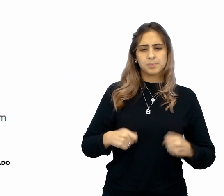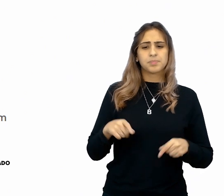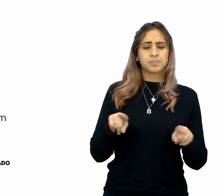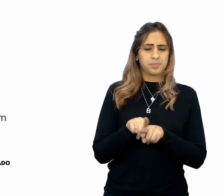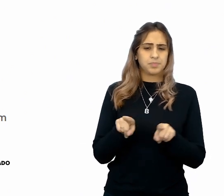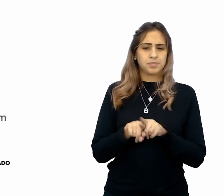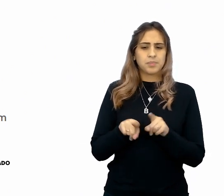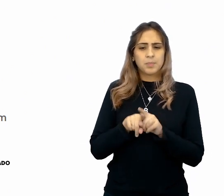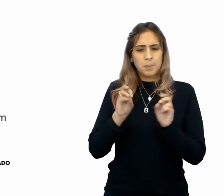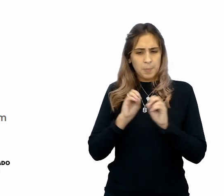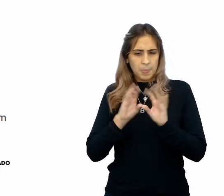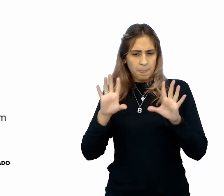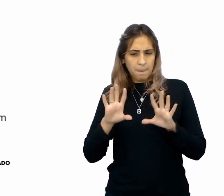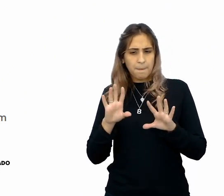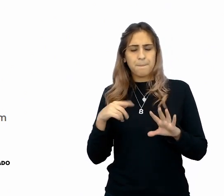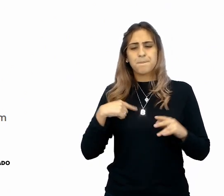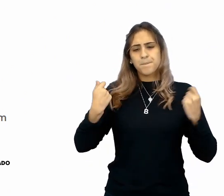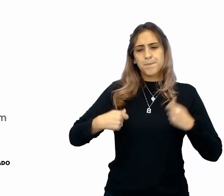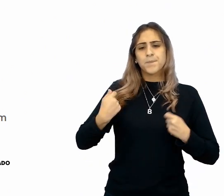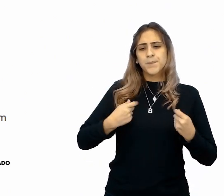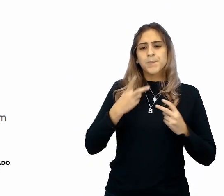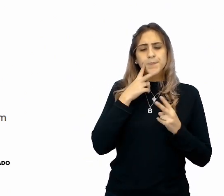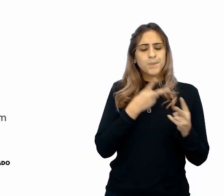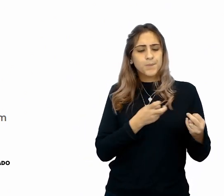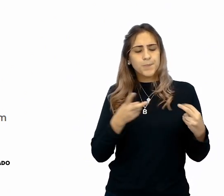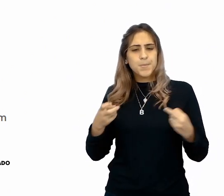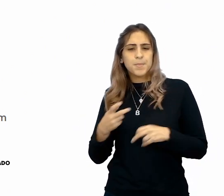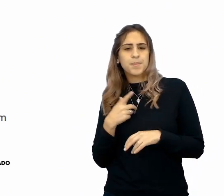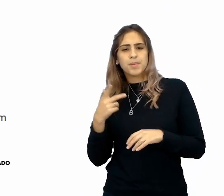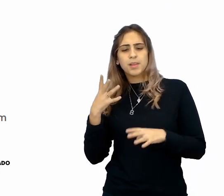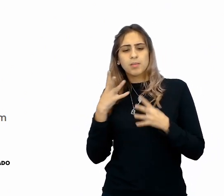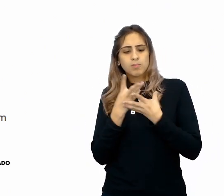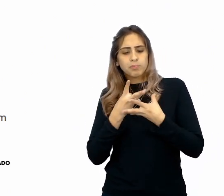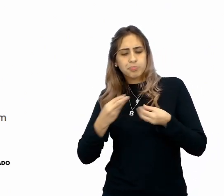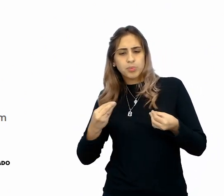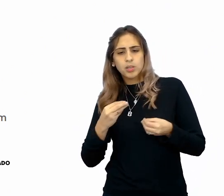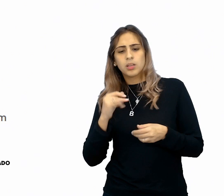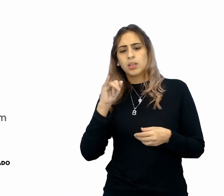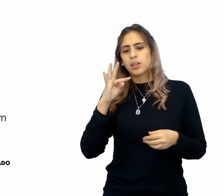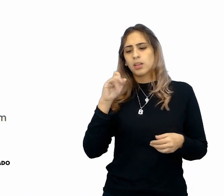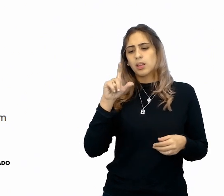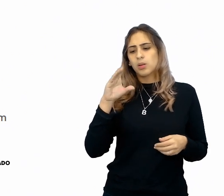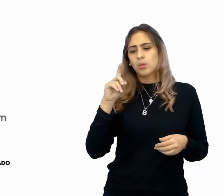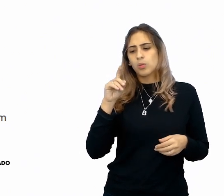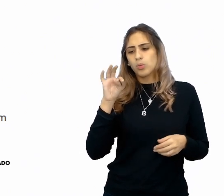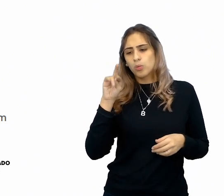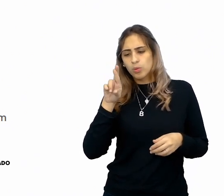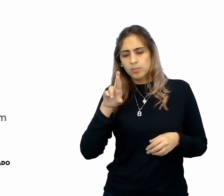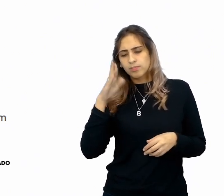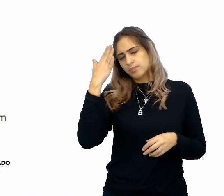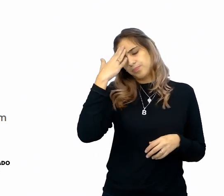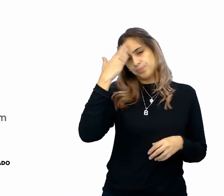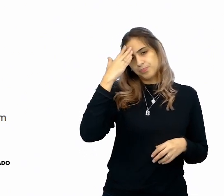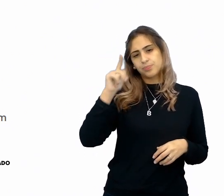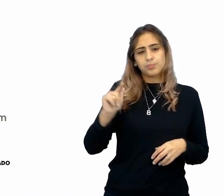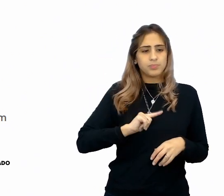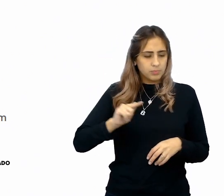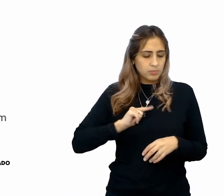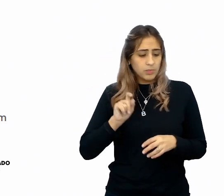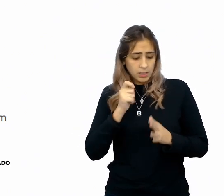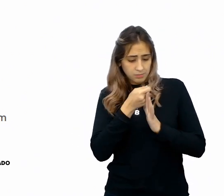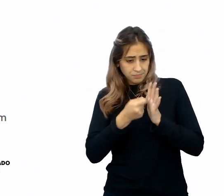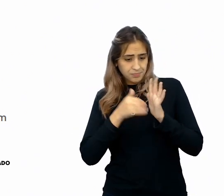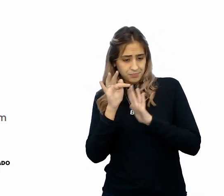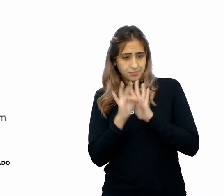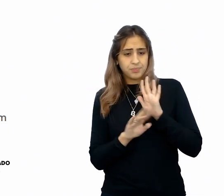também ficar claro que eu tenho que considerar a ausência do interlocutor, ou seja, entender que quem escreveu o